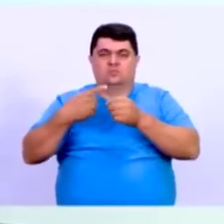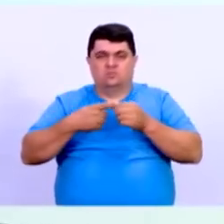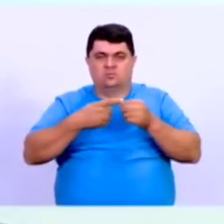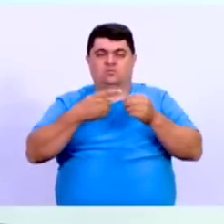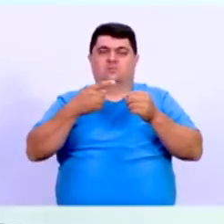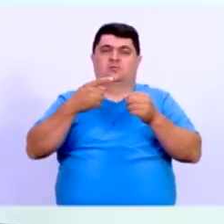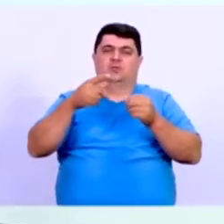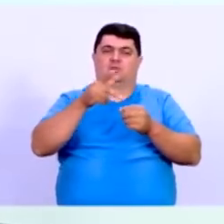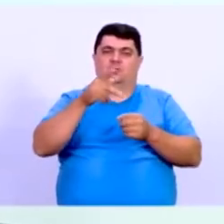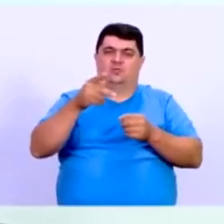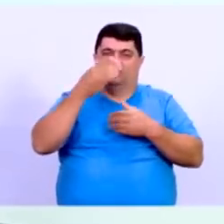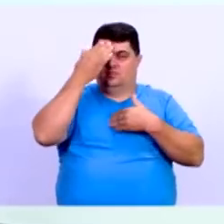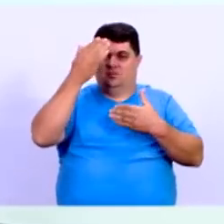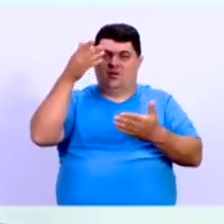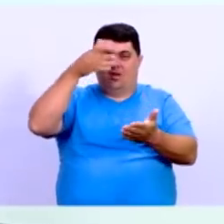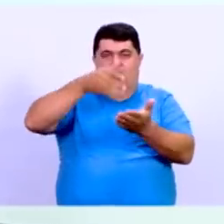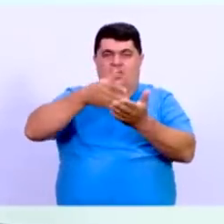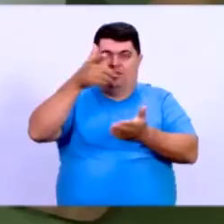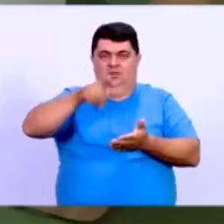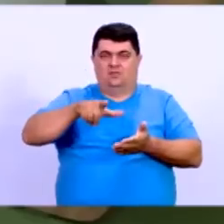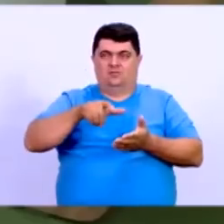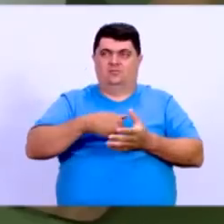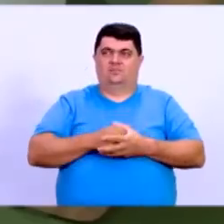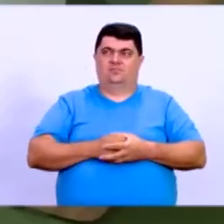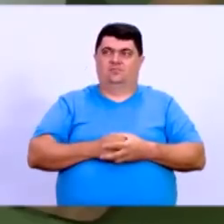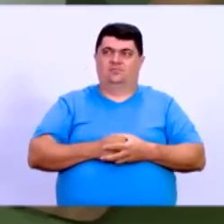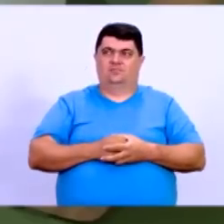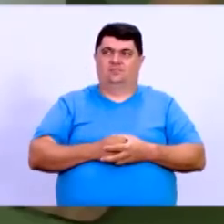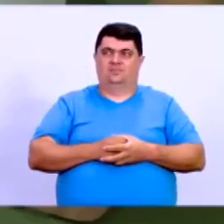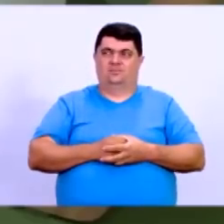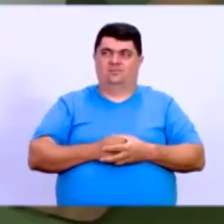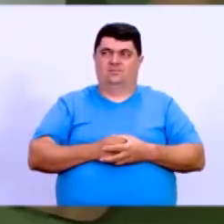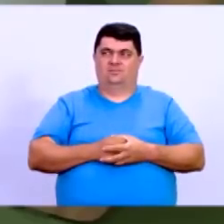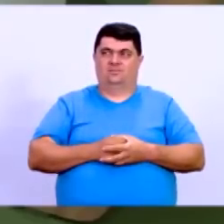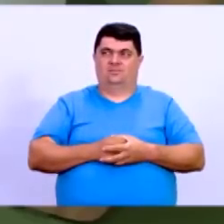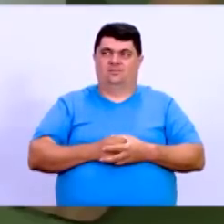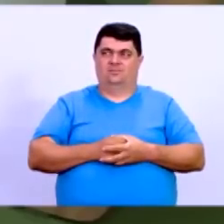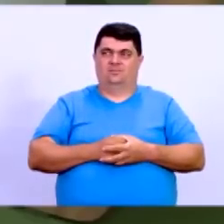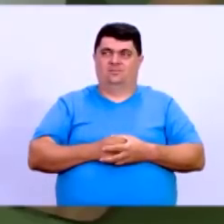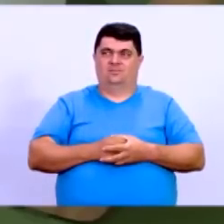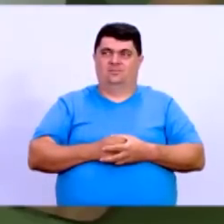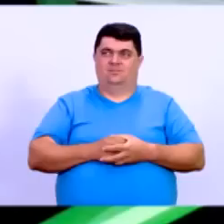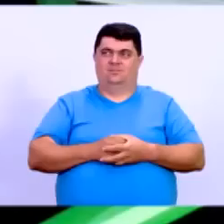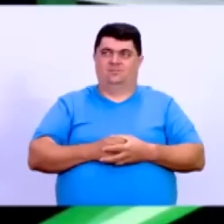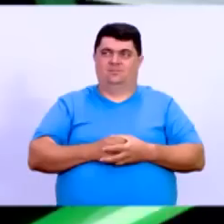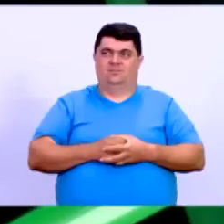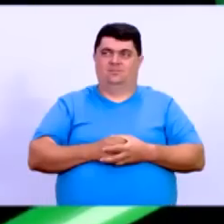tá? Muito obrigado e até a próxima. Boa noite, até a próxima.